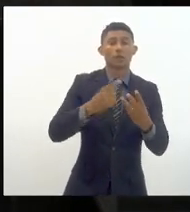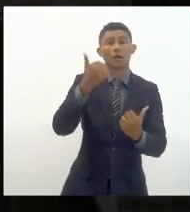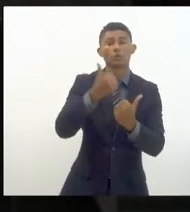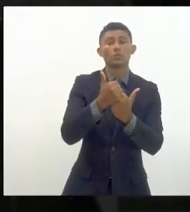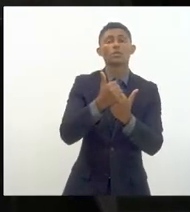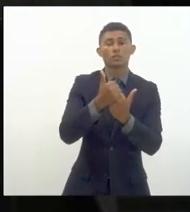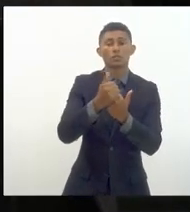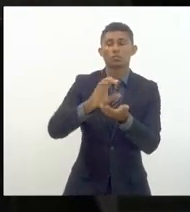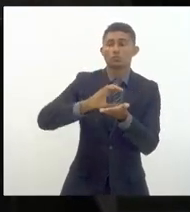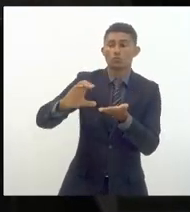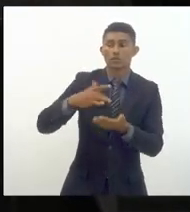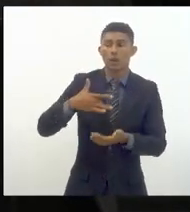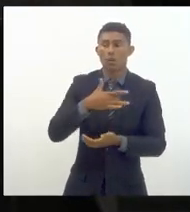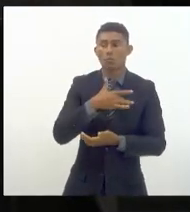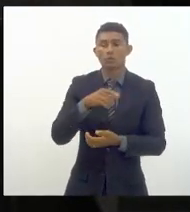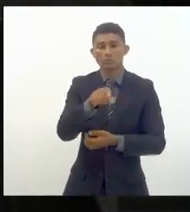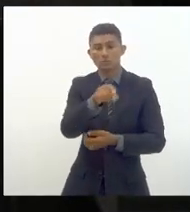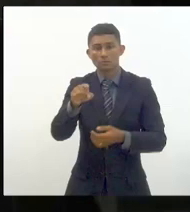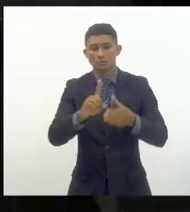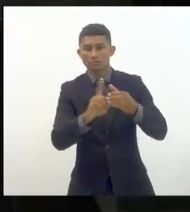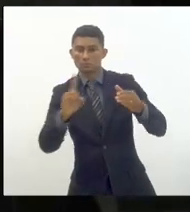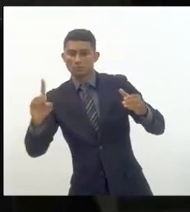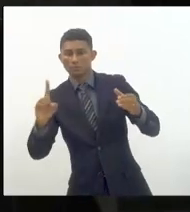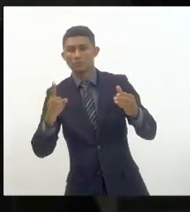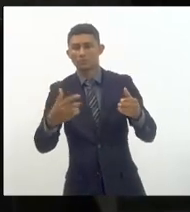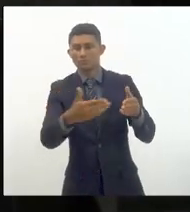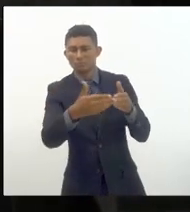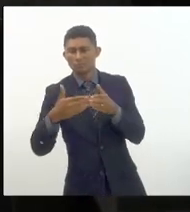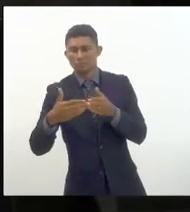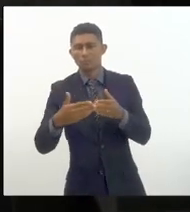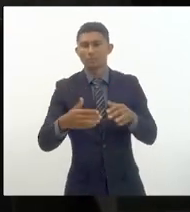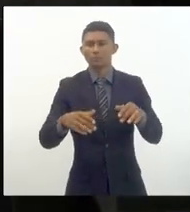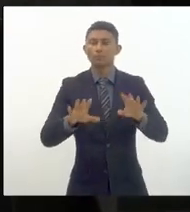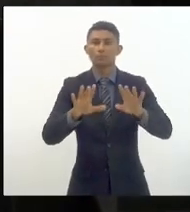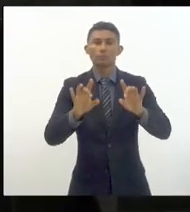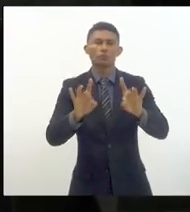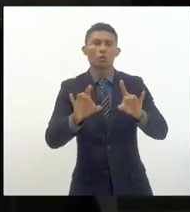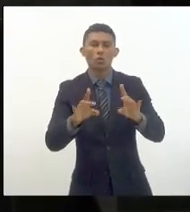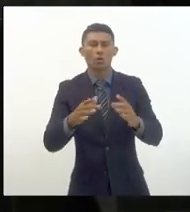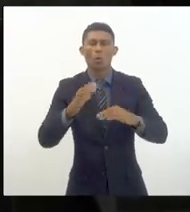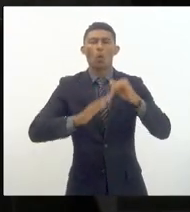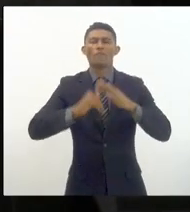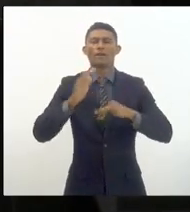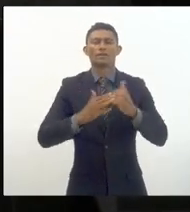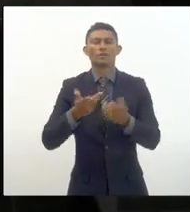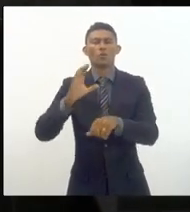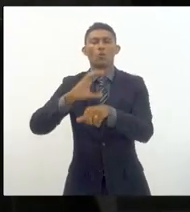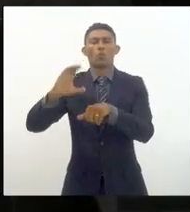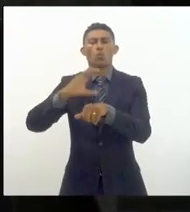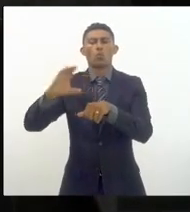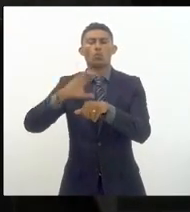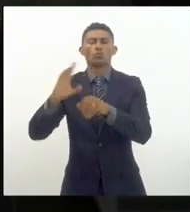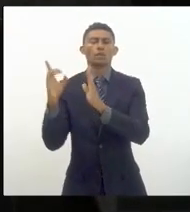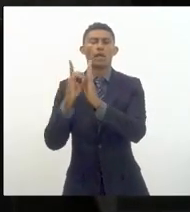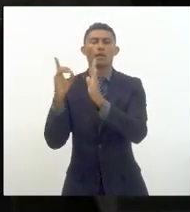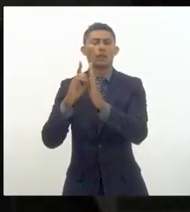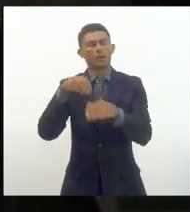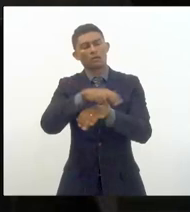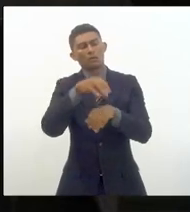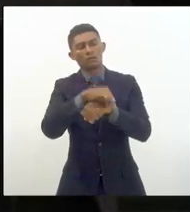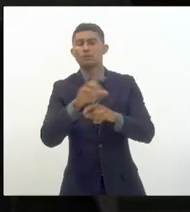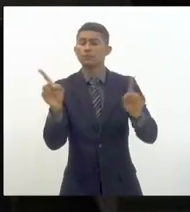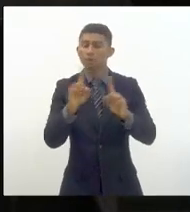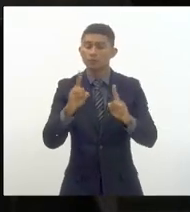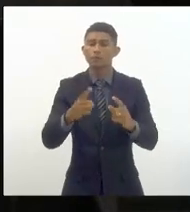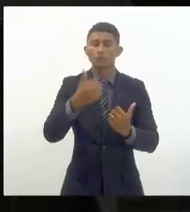não limitar como é limitado hoje auxílio-qualificação apenas para é indicado pelo próprio Detran é preciso avançar